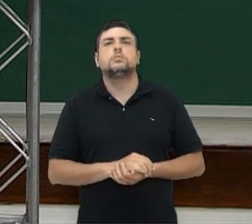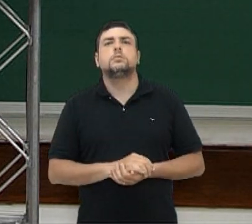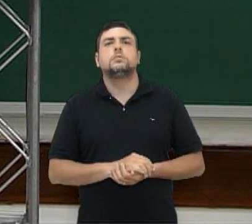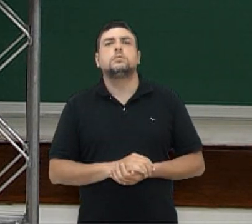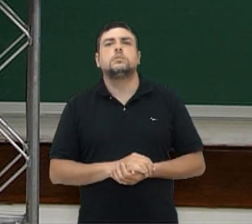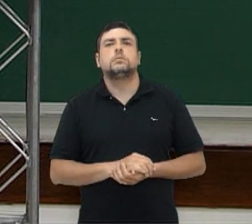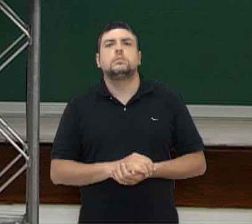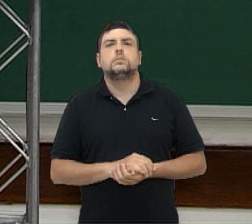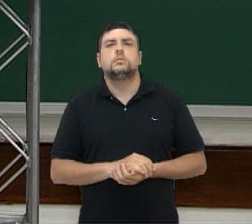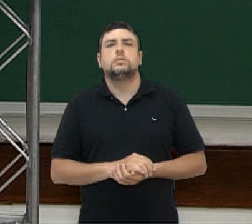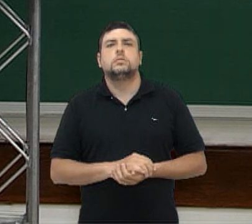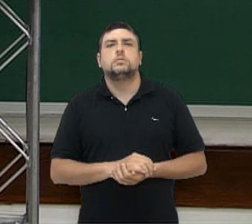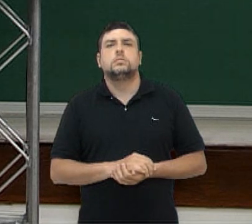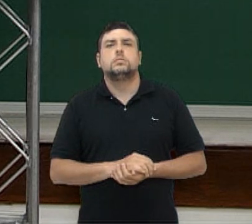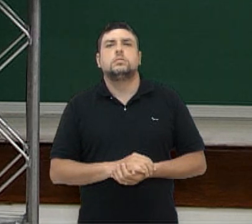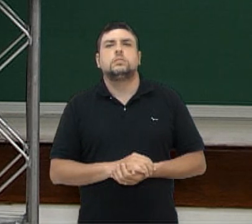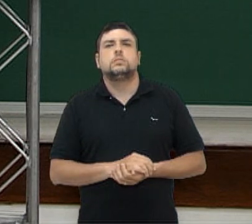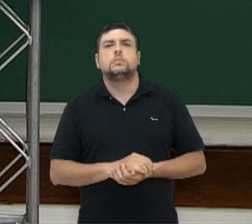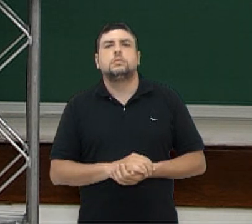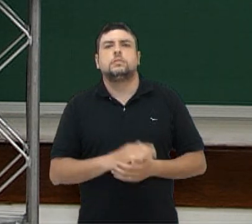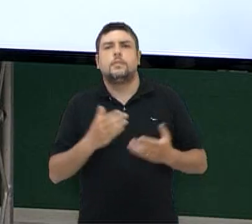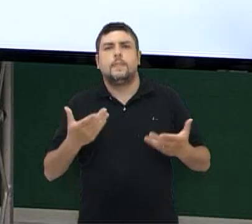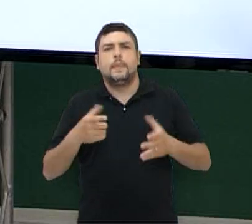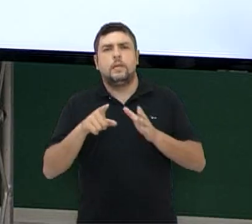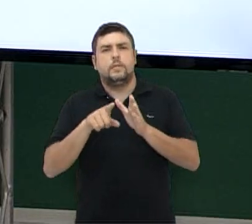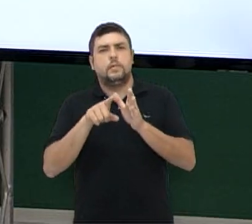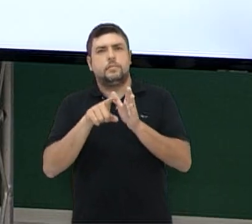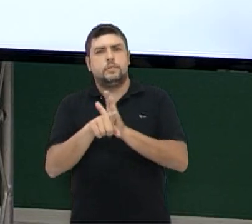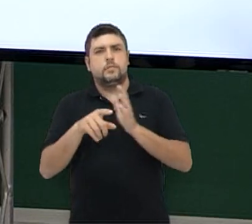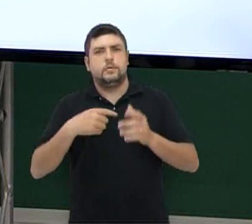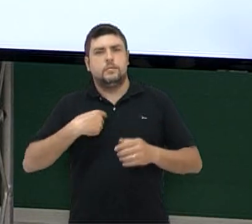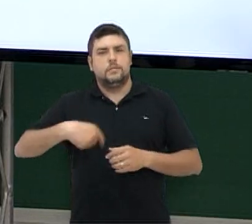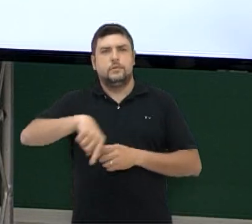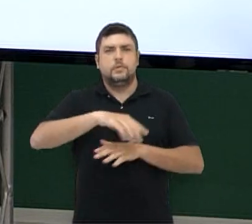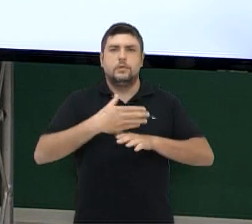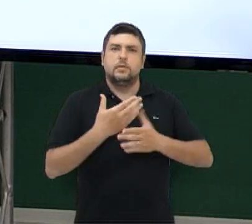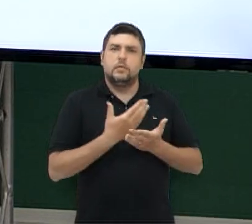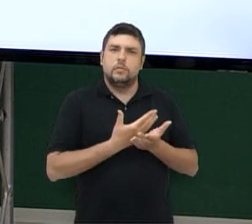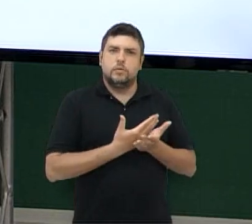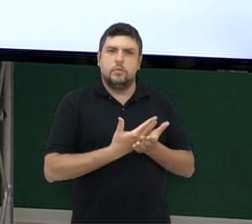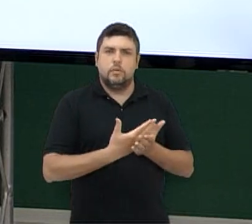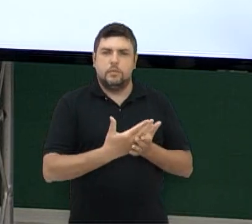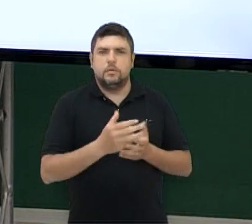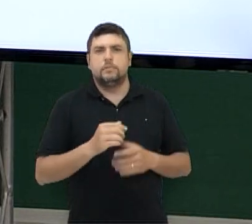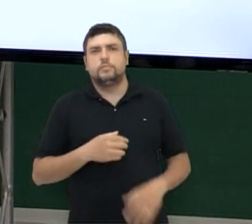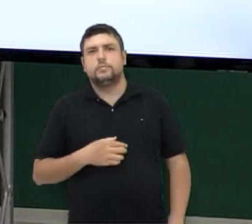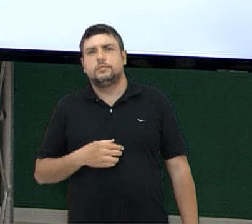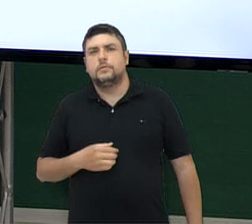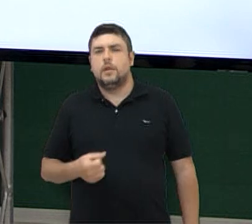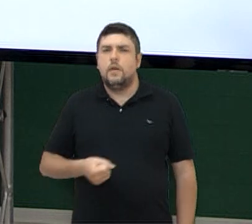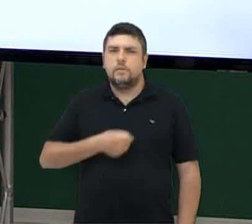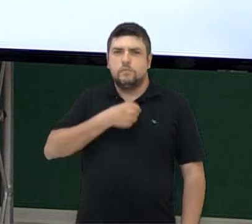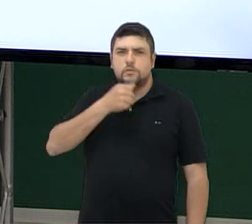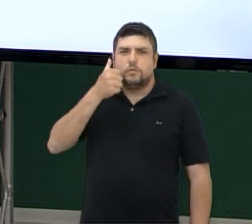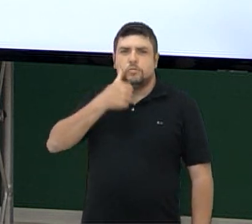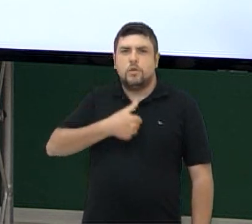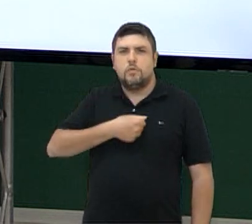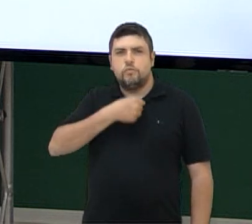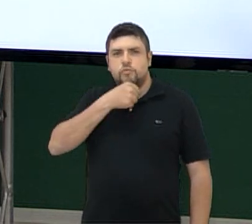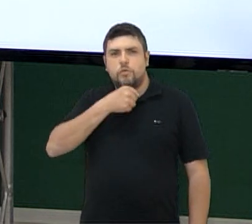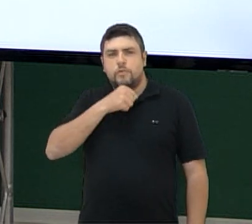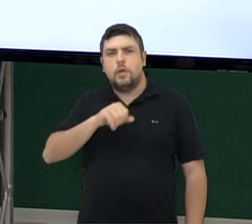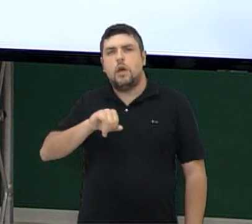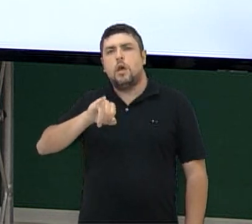Vamos lá, então. Um quiz aqui para a gente começar os nossos jogos, né? Vamos falar da vovó Jurkleider, em homenagem a